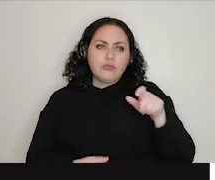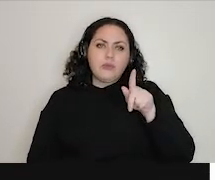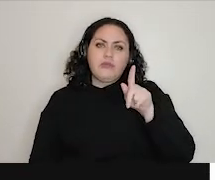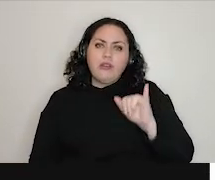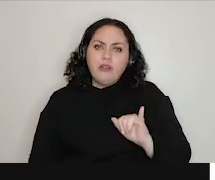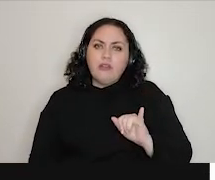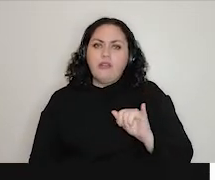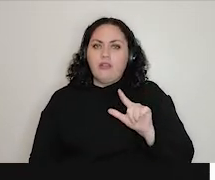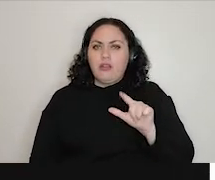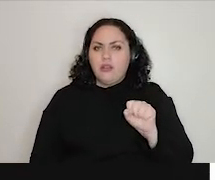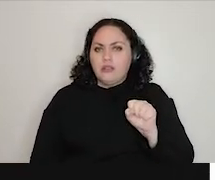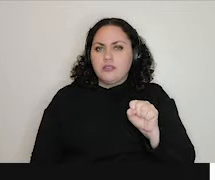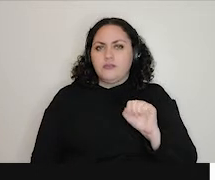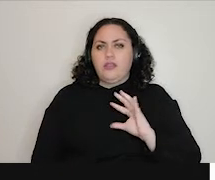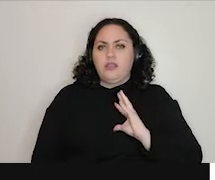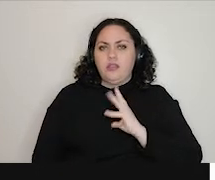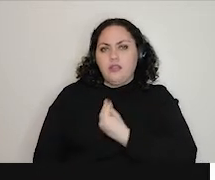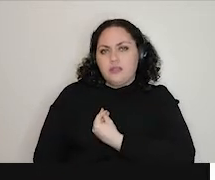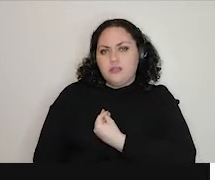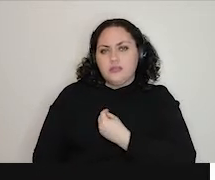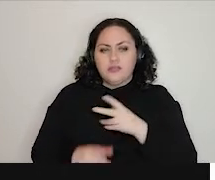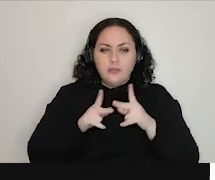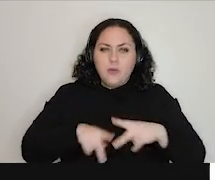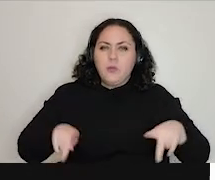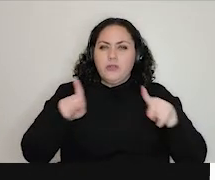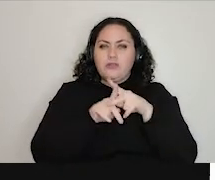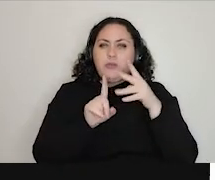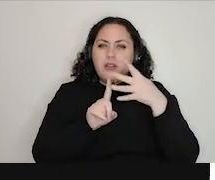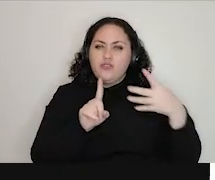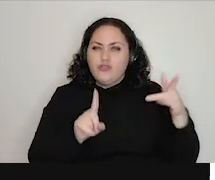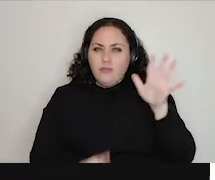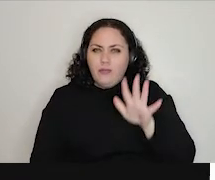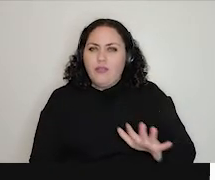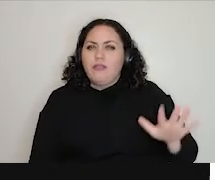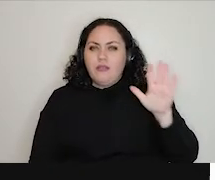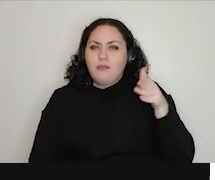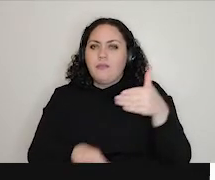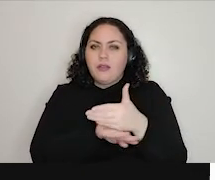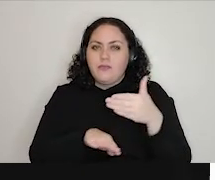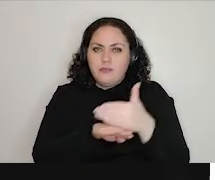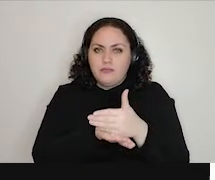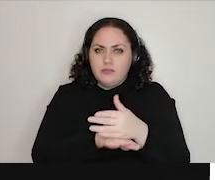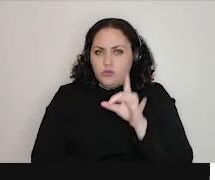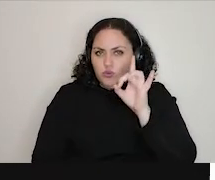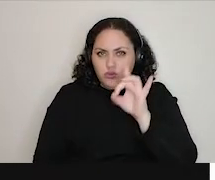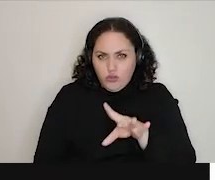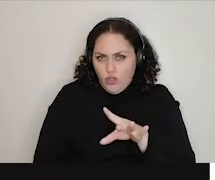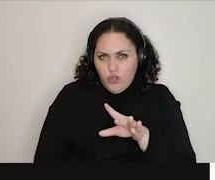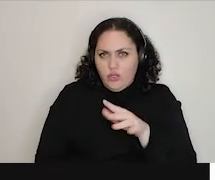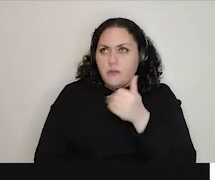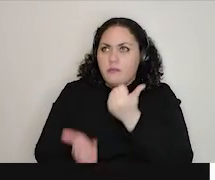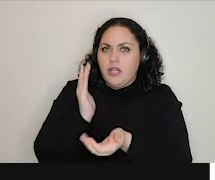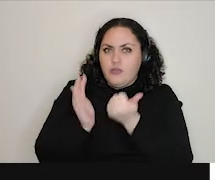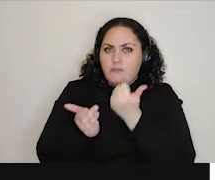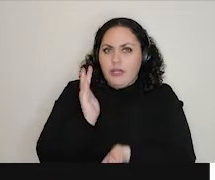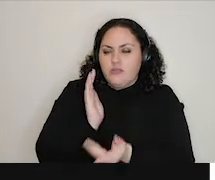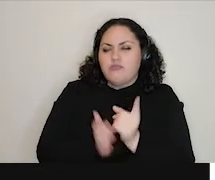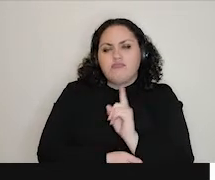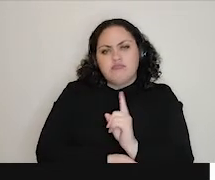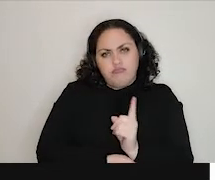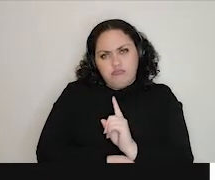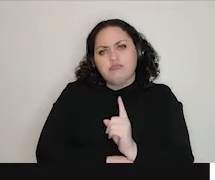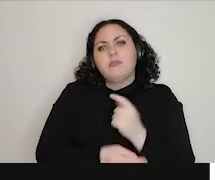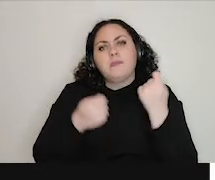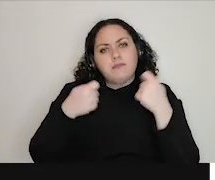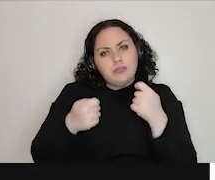protagonismo de gays, lésbicas, trans, né, a população LGBTQIA+, como um todo, não é